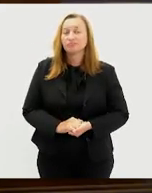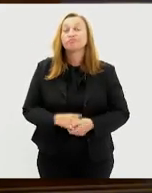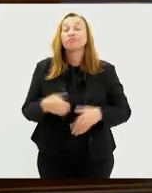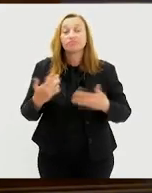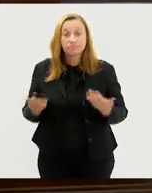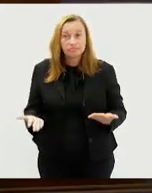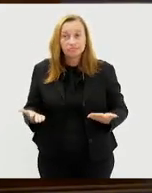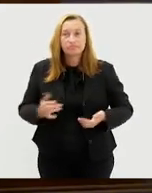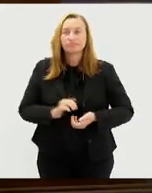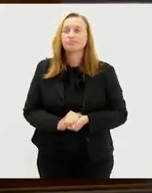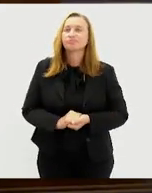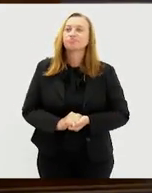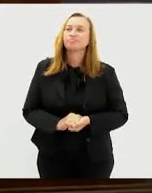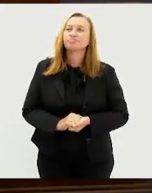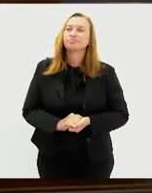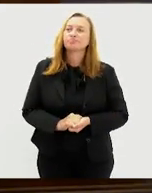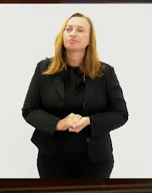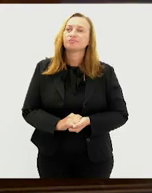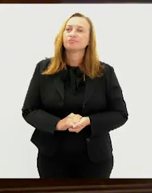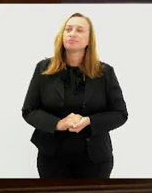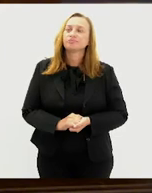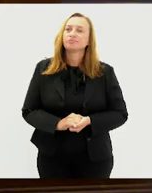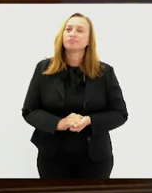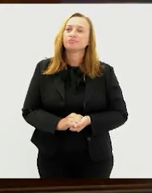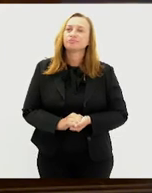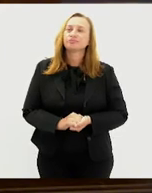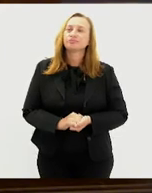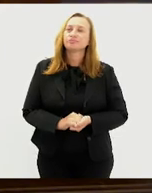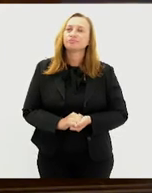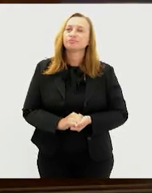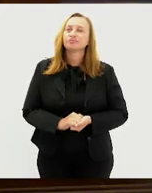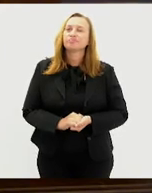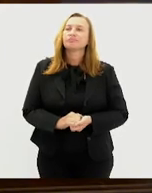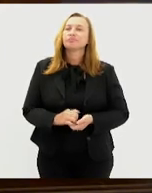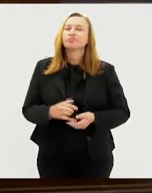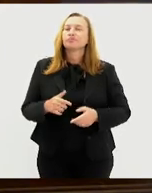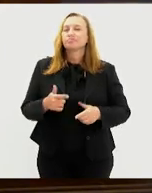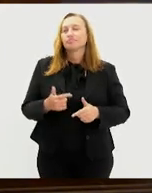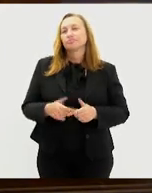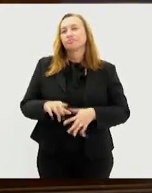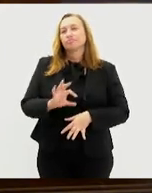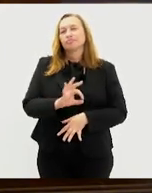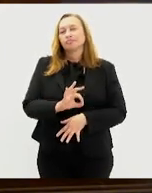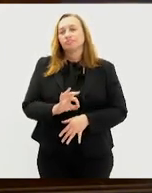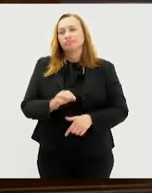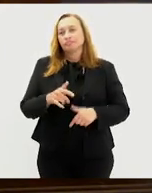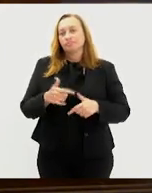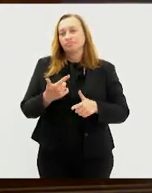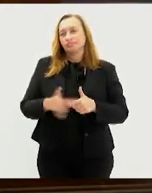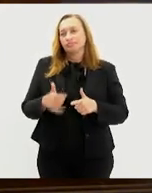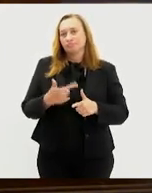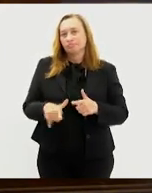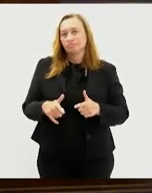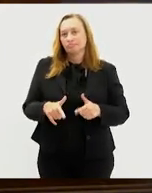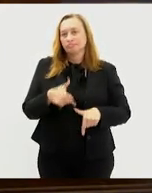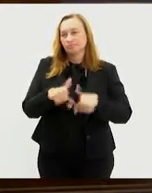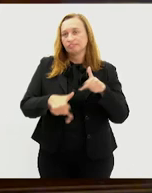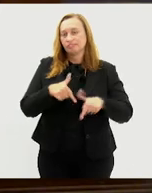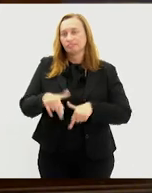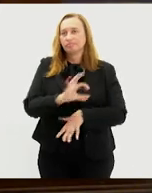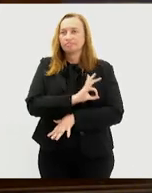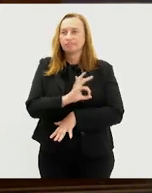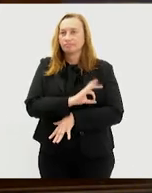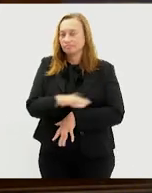essa bola de neve que causa operações policiais cotidianas que não t efeito prático a não ser o